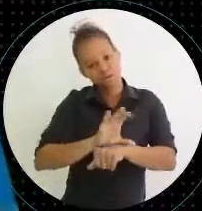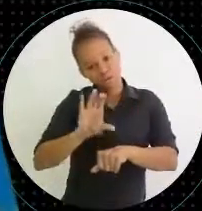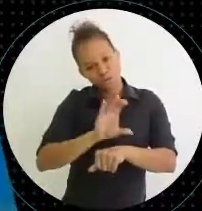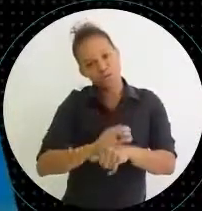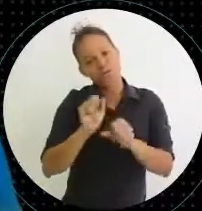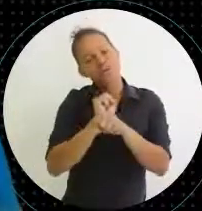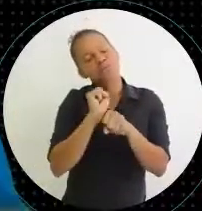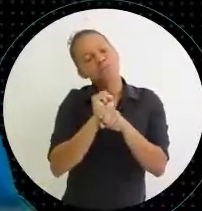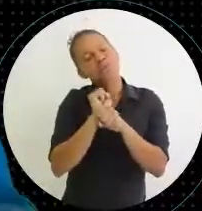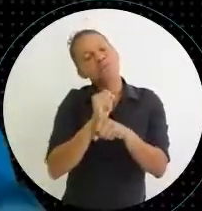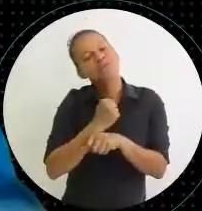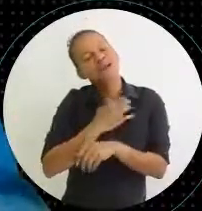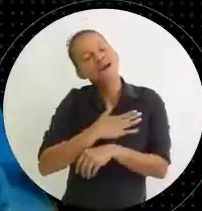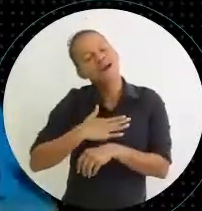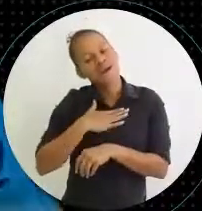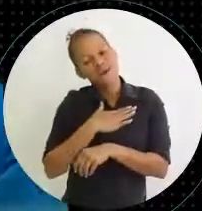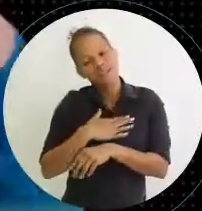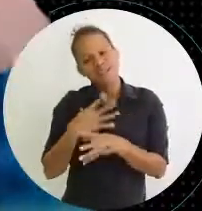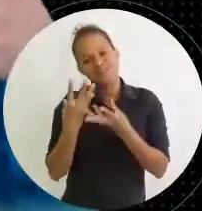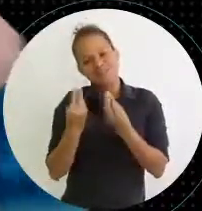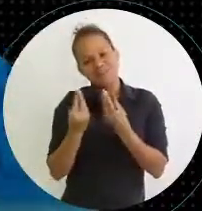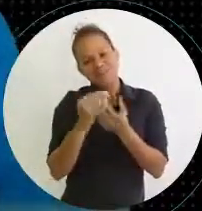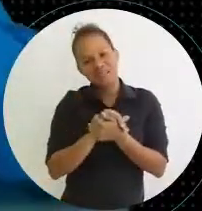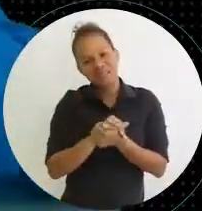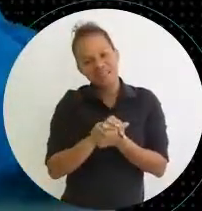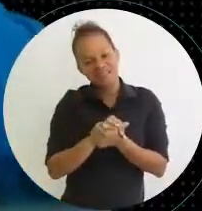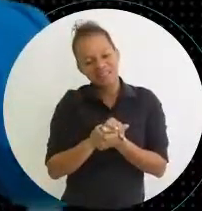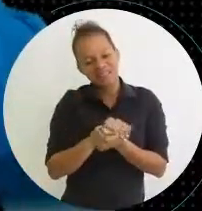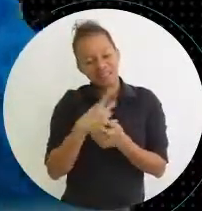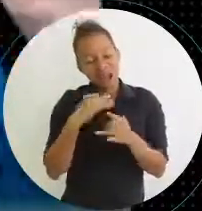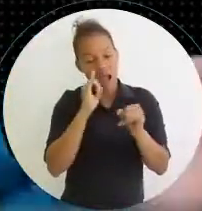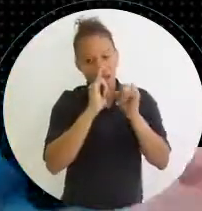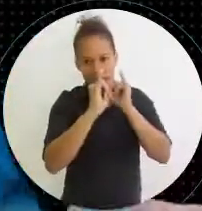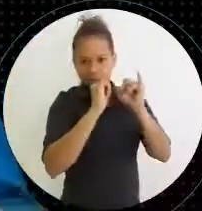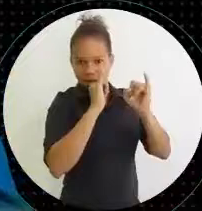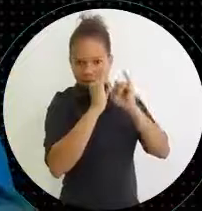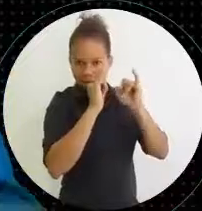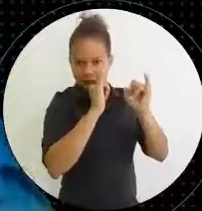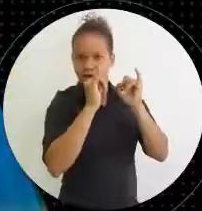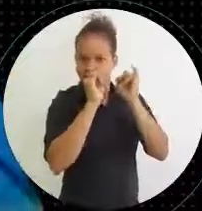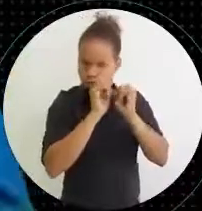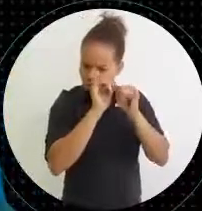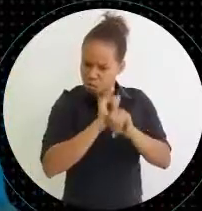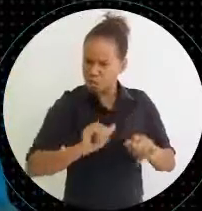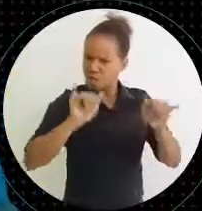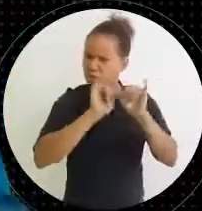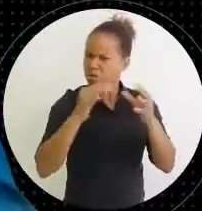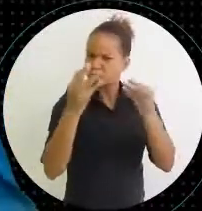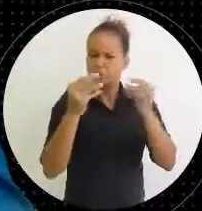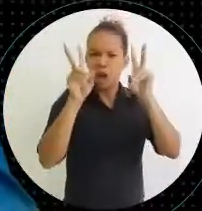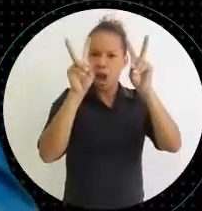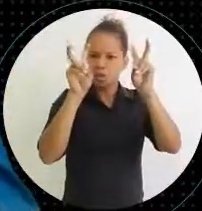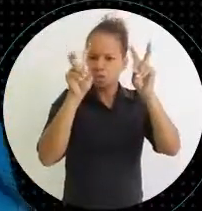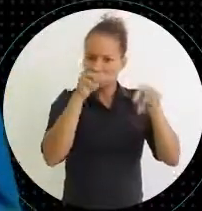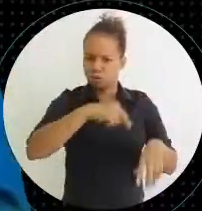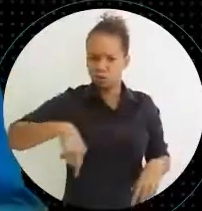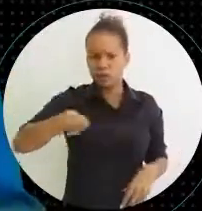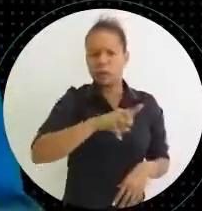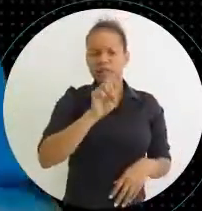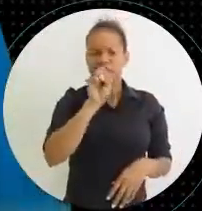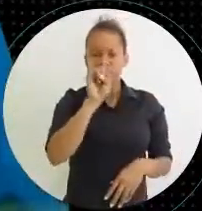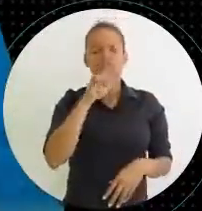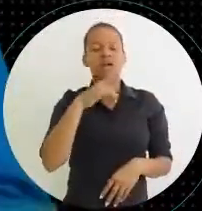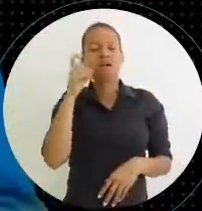que vocês tenham gostado, que a internet é um mar de informações sobre o assunto. E assim, se você